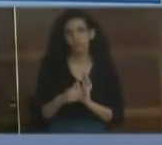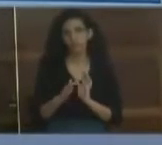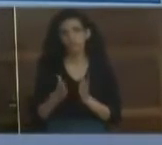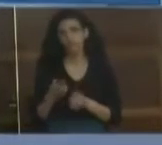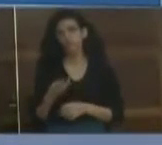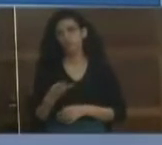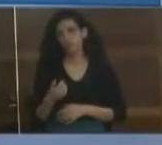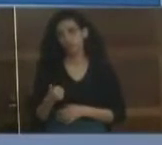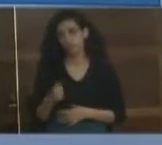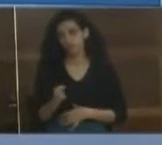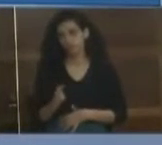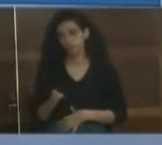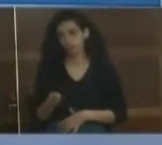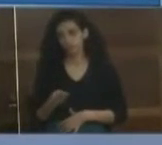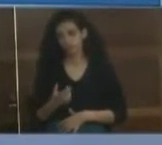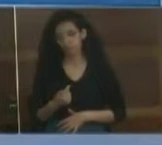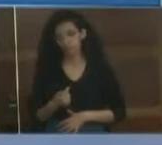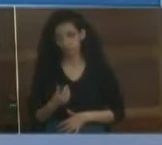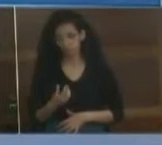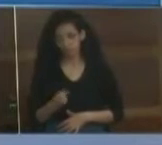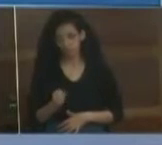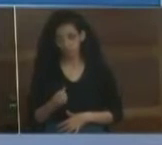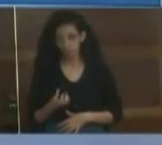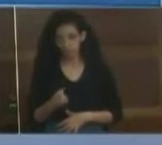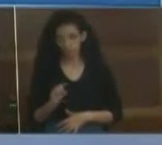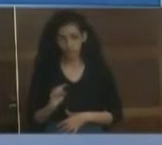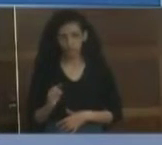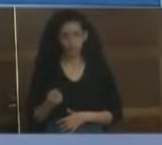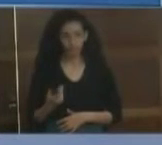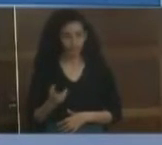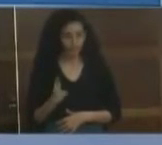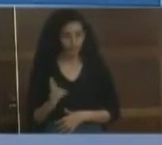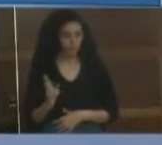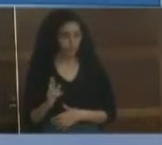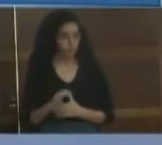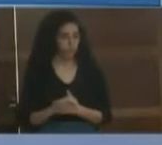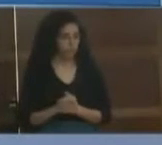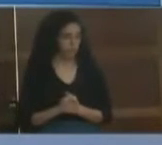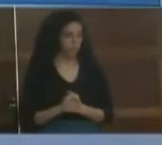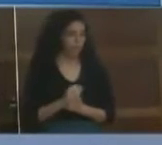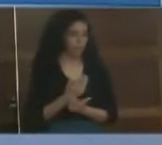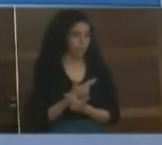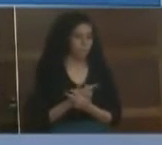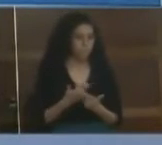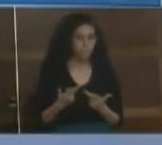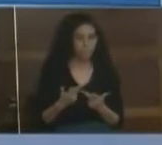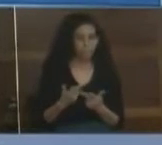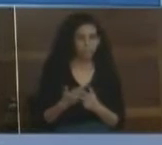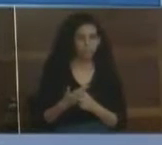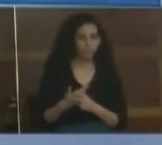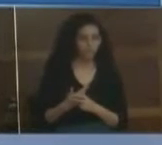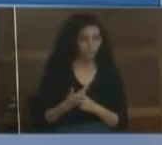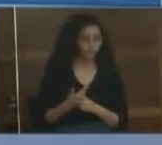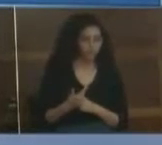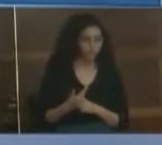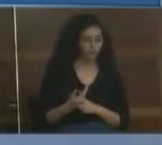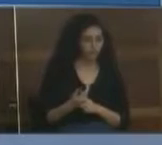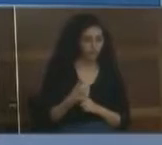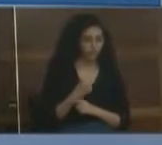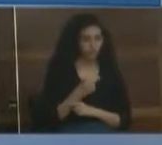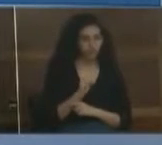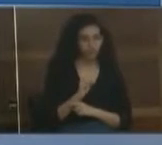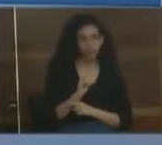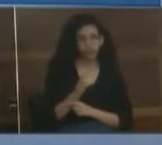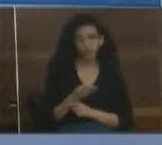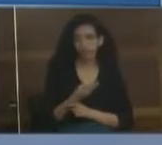31 milhões 686 mil reais equipamentos e material permanente despesa orçada atualizada